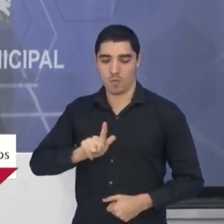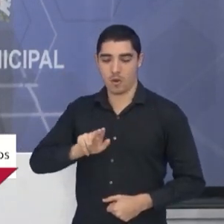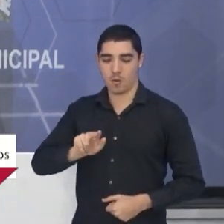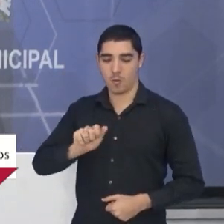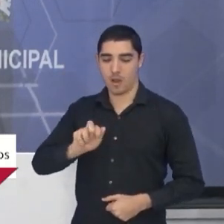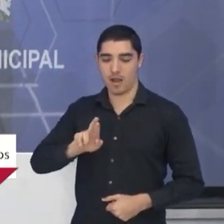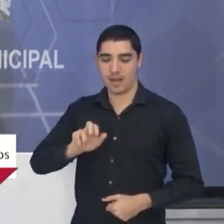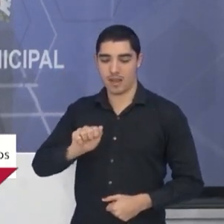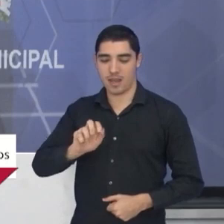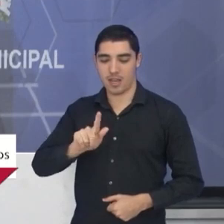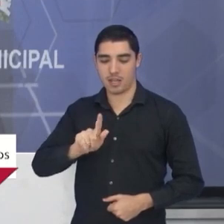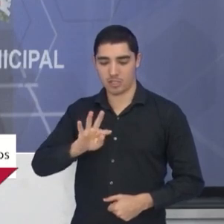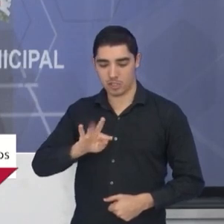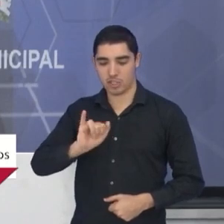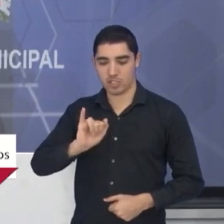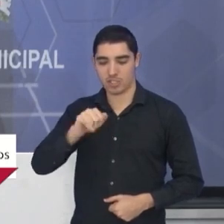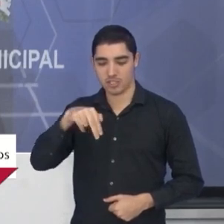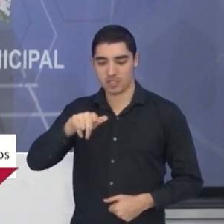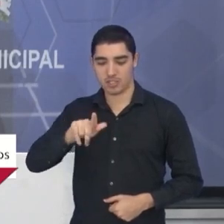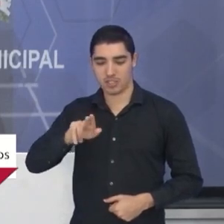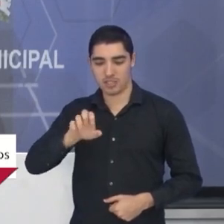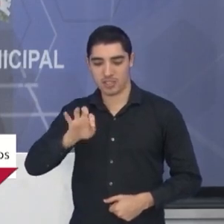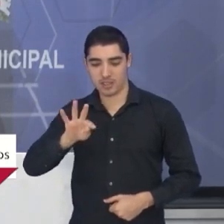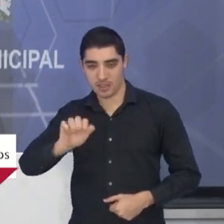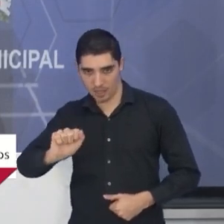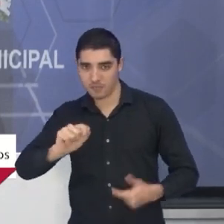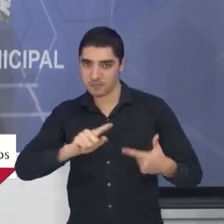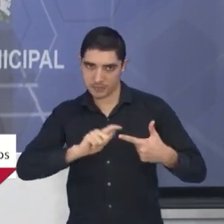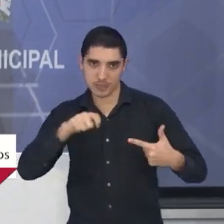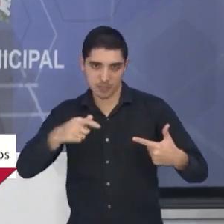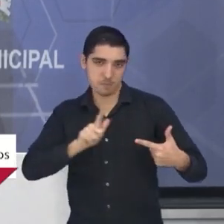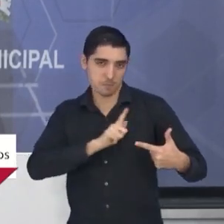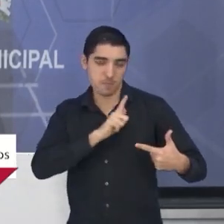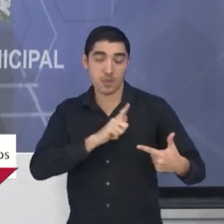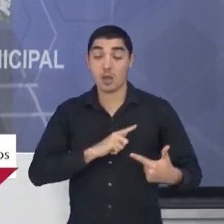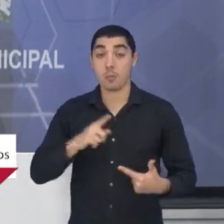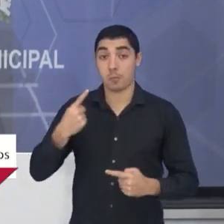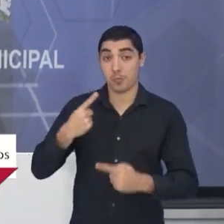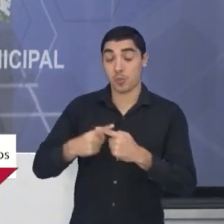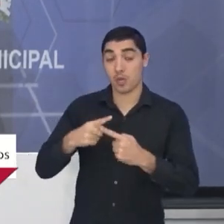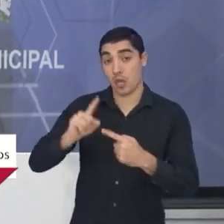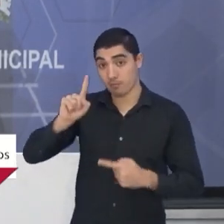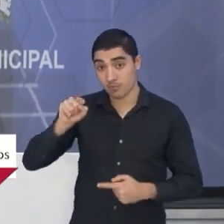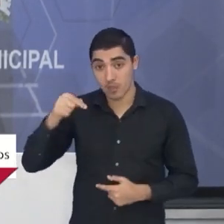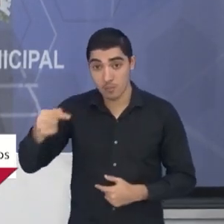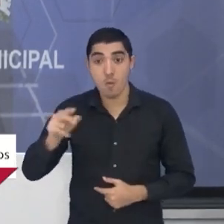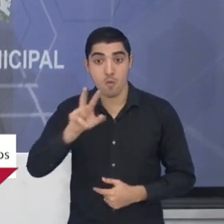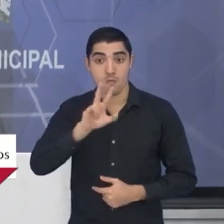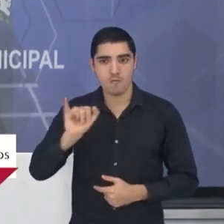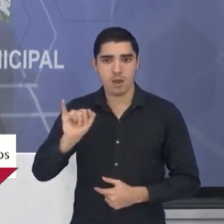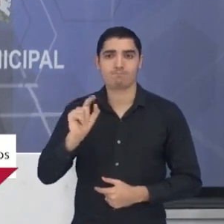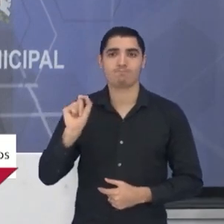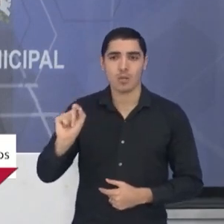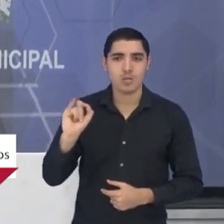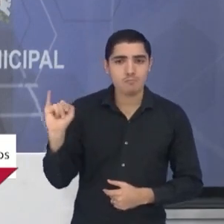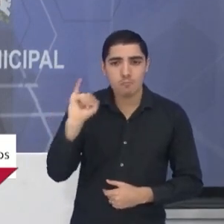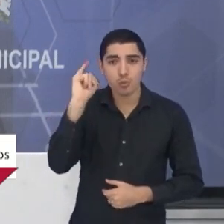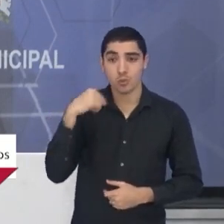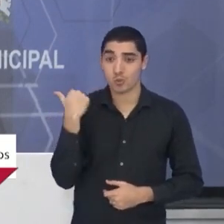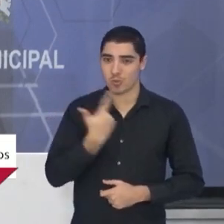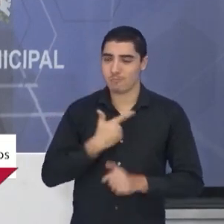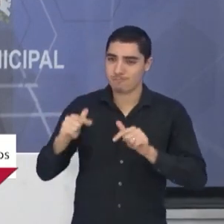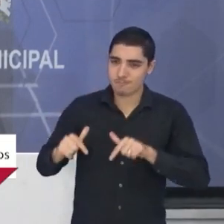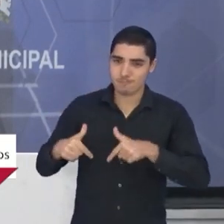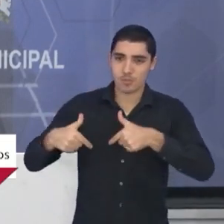porque haverá nas próximas semanas uma ação muito importante com que tem a ver né que concerne aos 100 anos do Tribunal de Contas do Estado de São